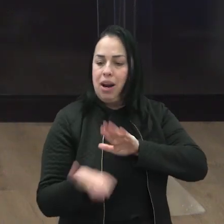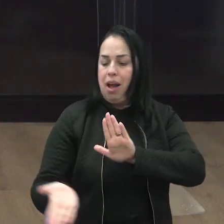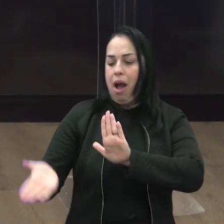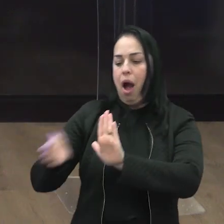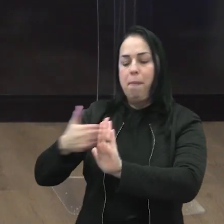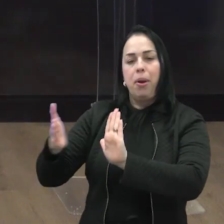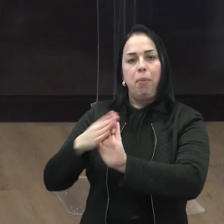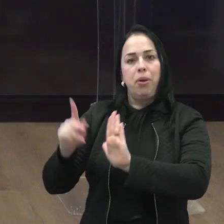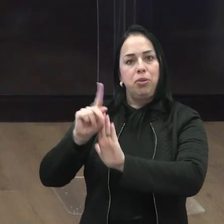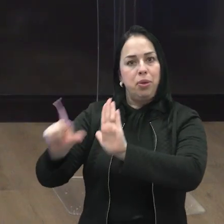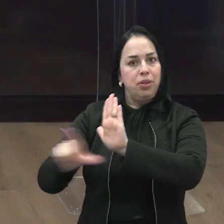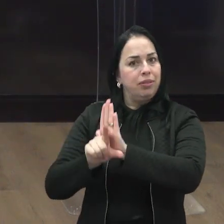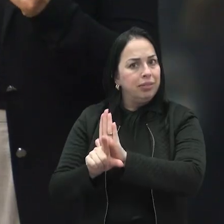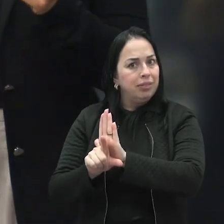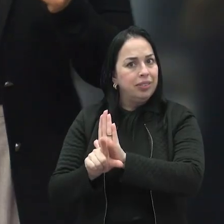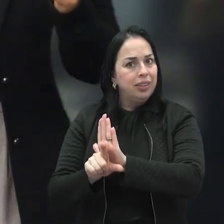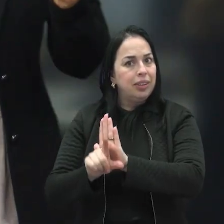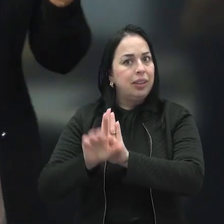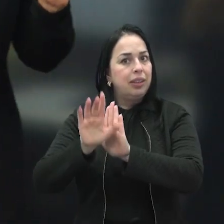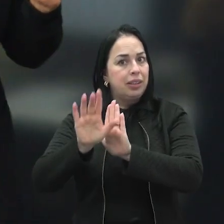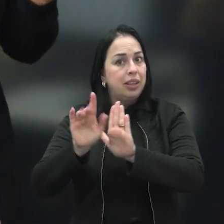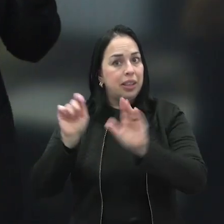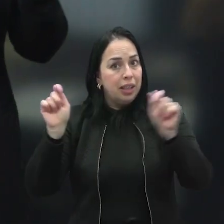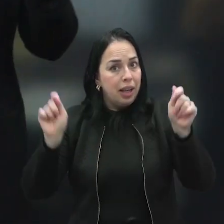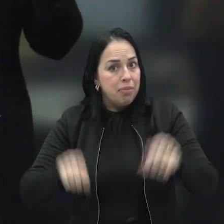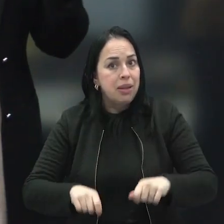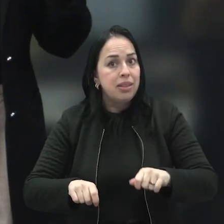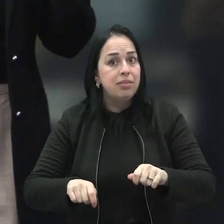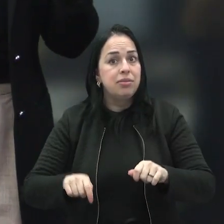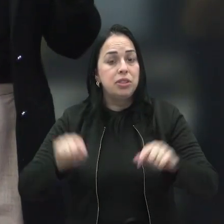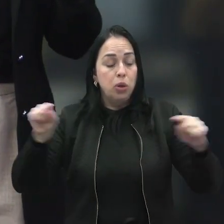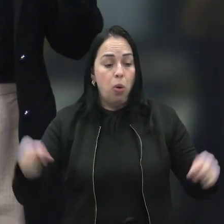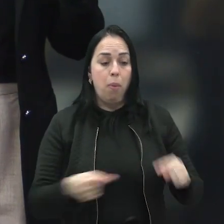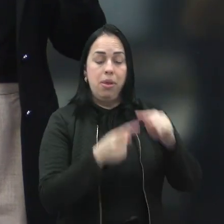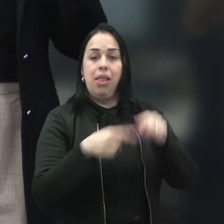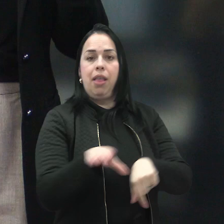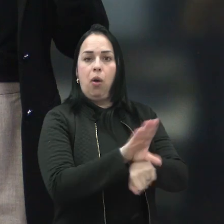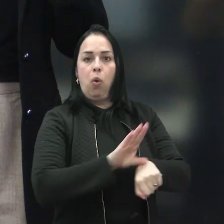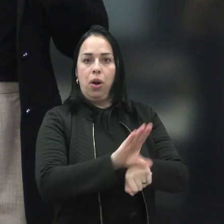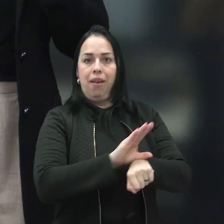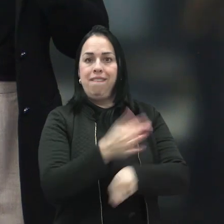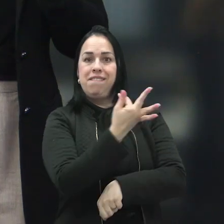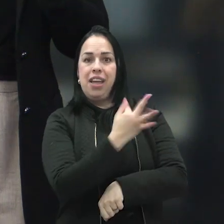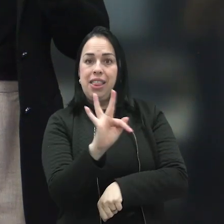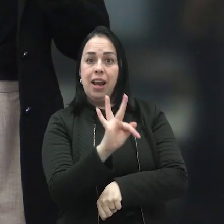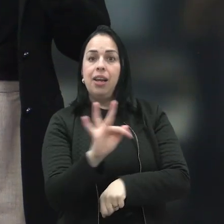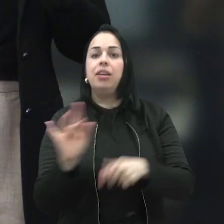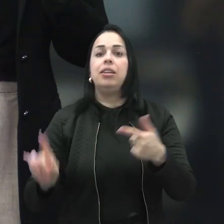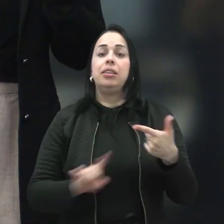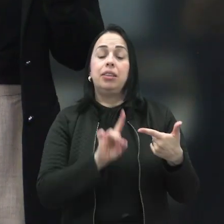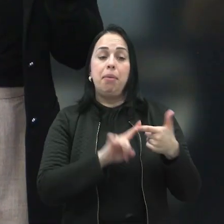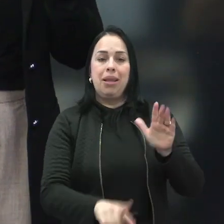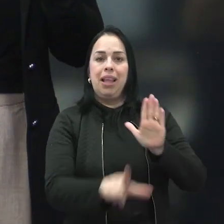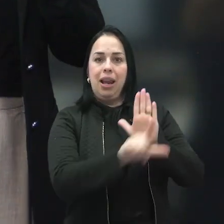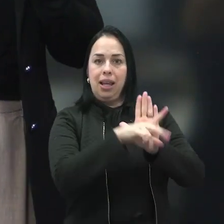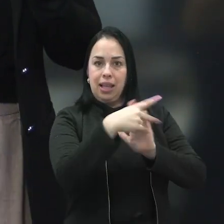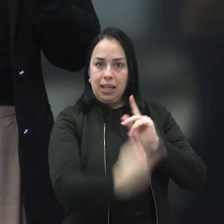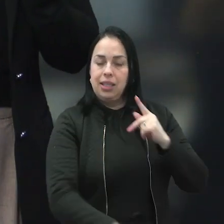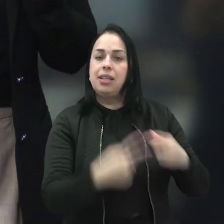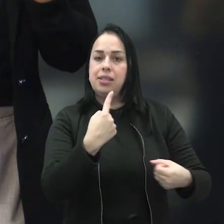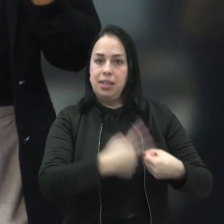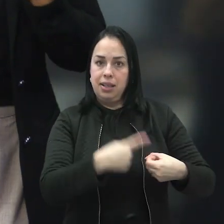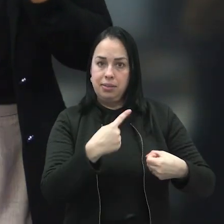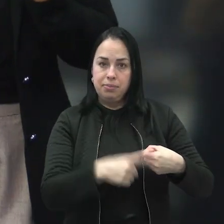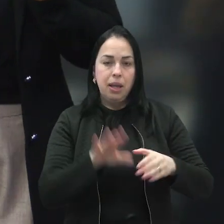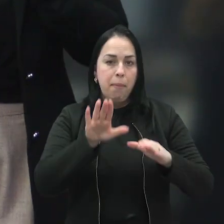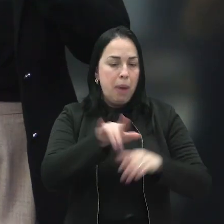uma proposta de lei. A possibilidade está prevista na Constituição Federal e também na Lei Orgânica